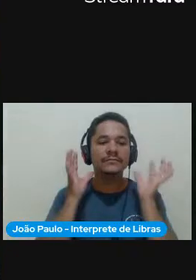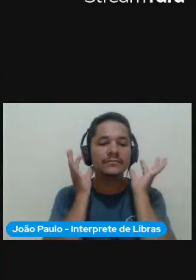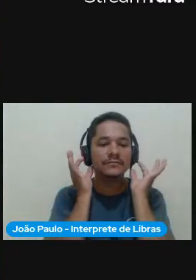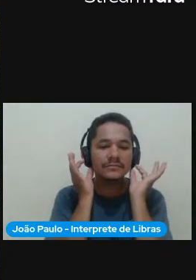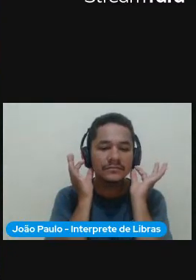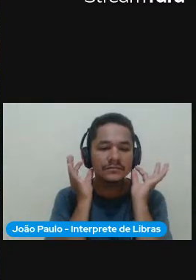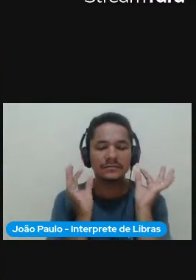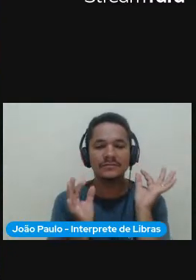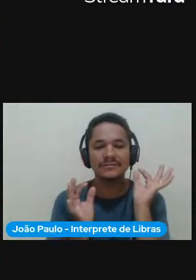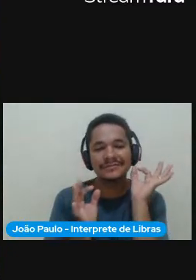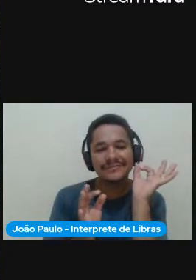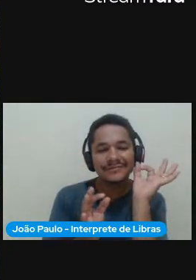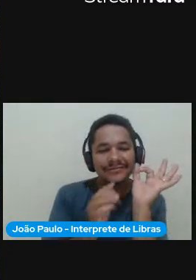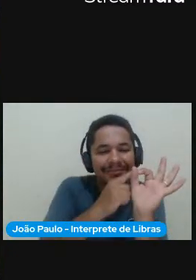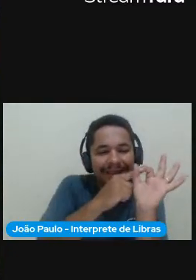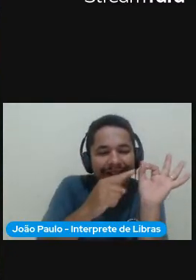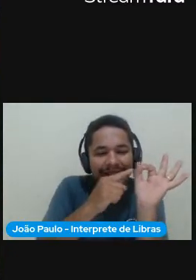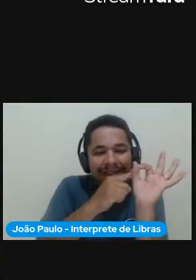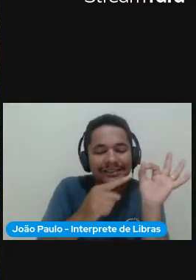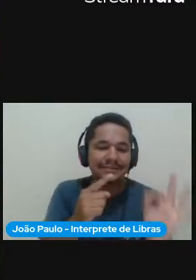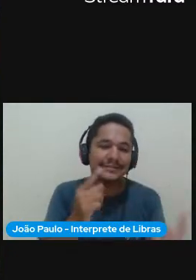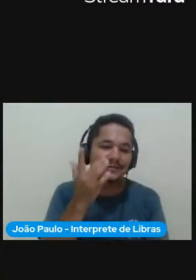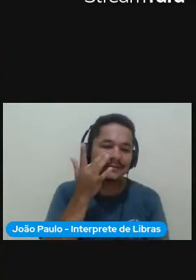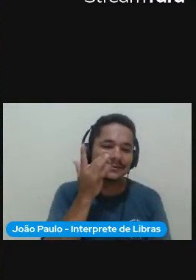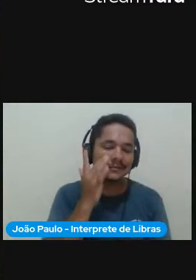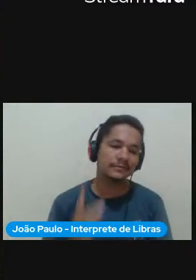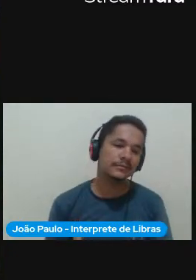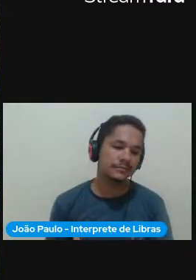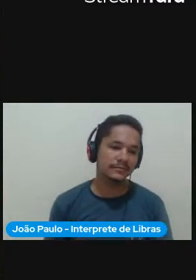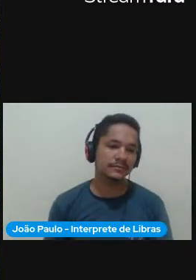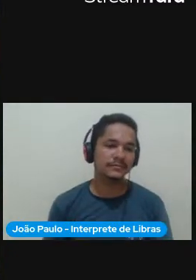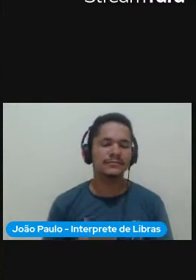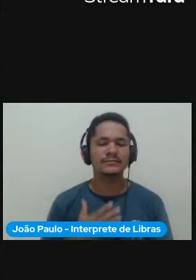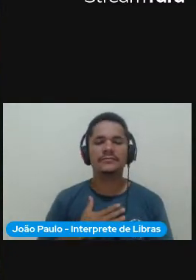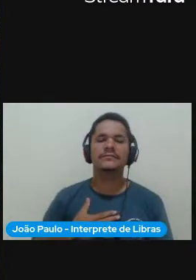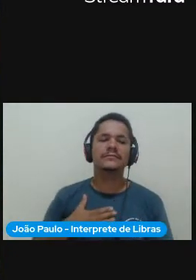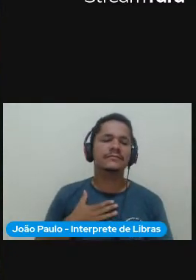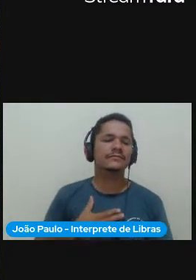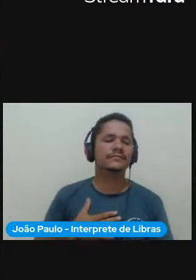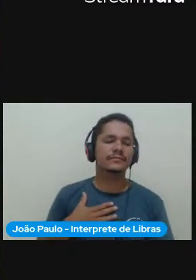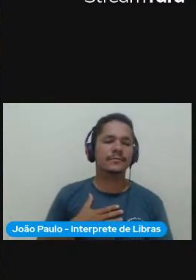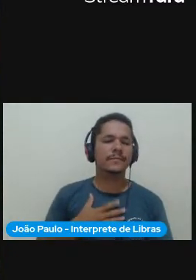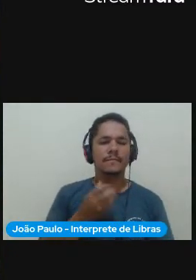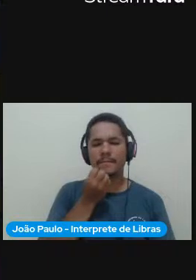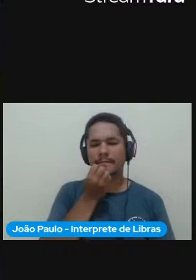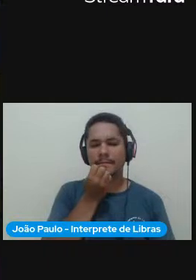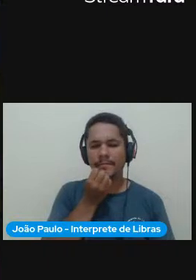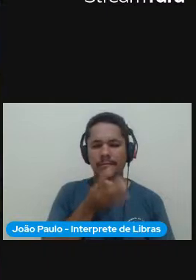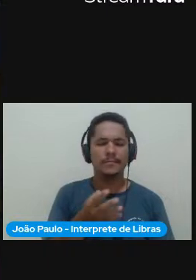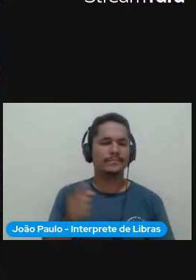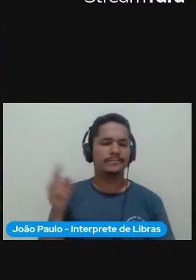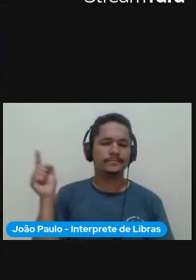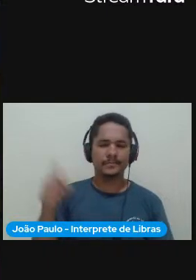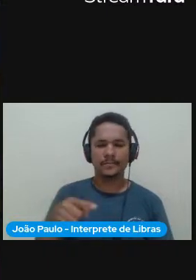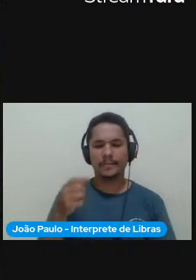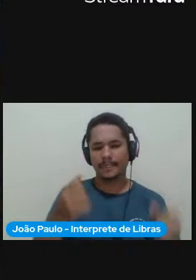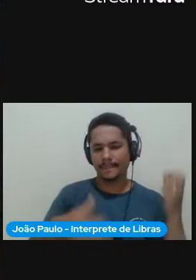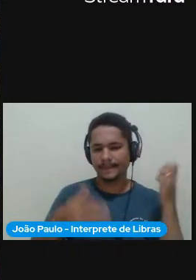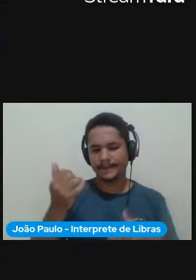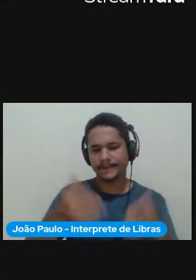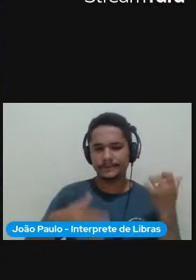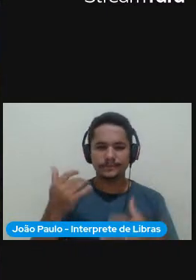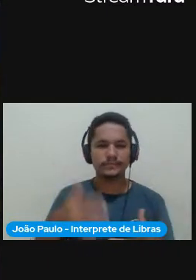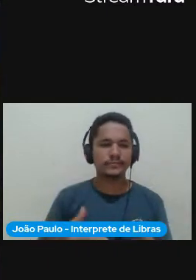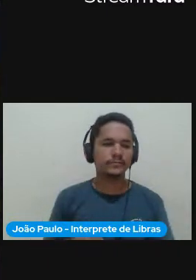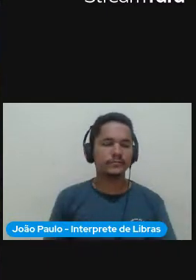meia argola aqui no dourado. Enfim, é um prazer enorme estar aqui com vocês, dividindo um pouco dessa jornada, né?